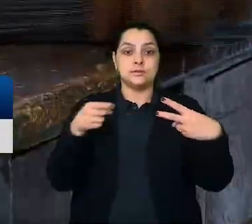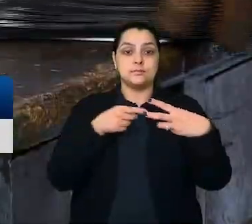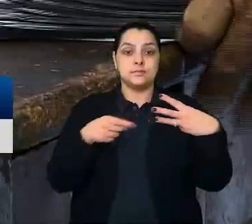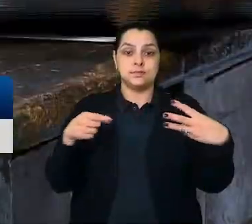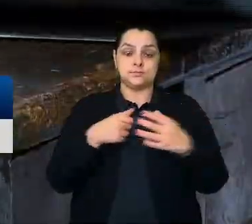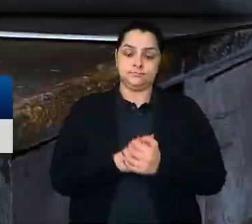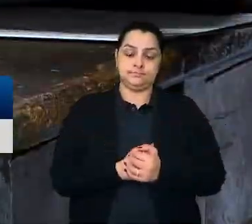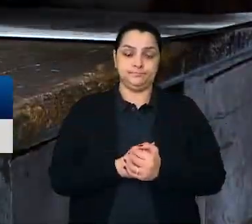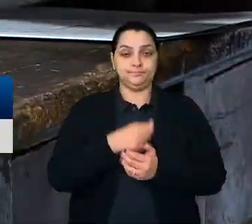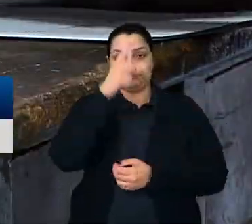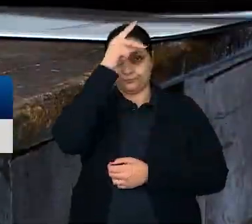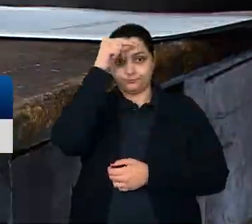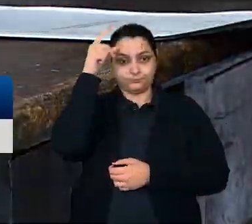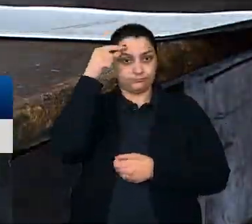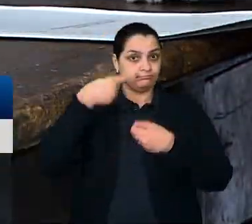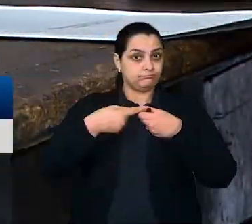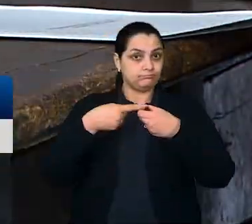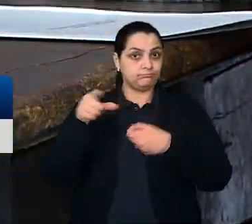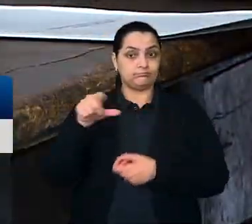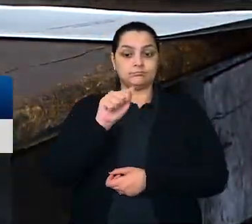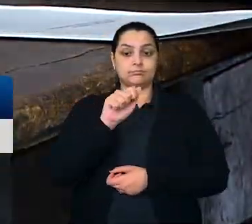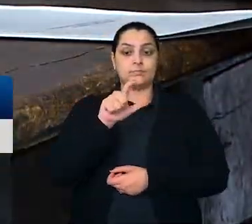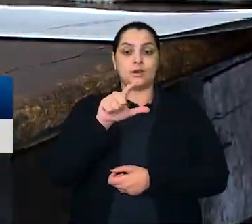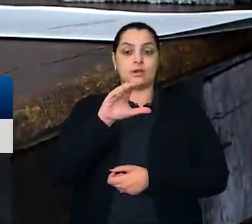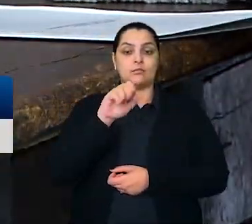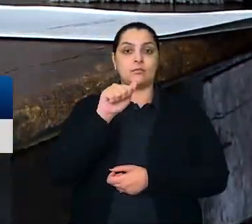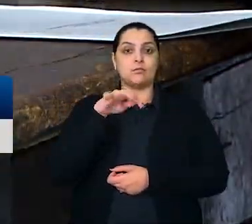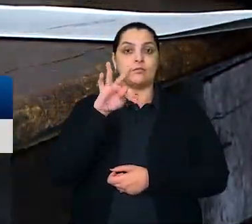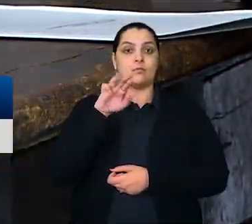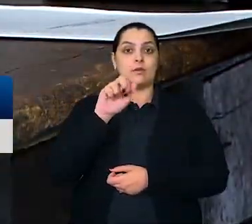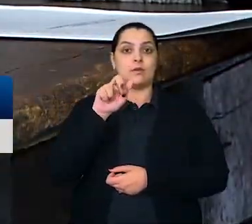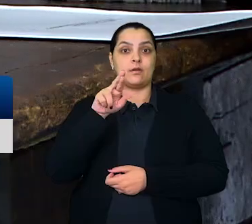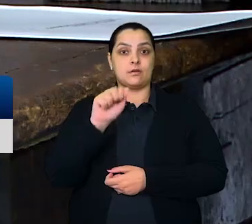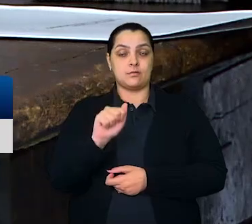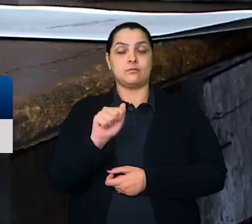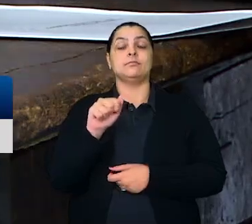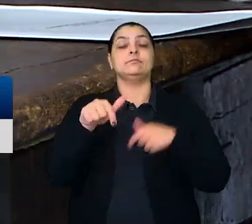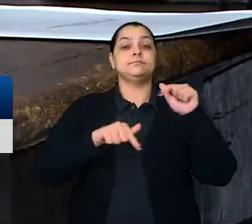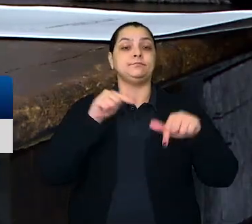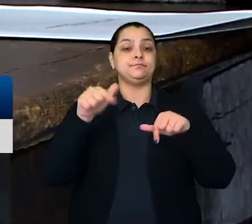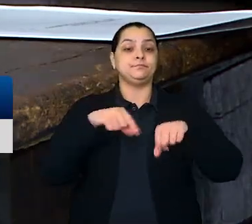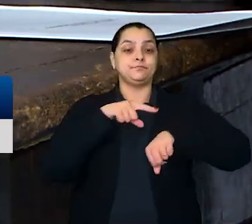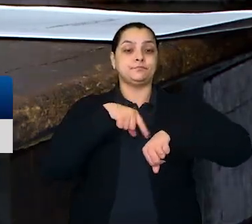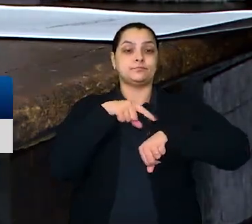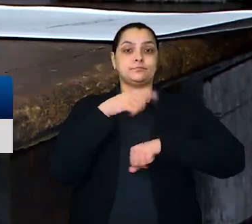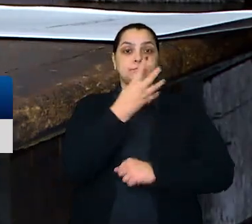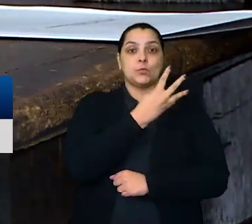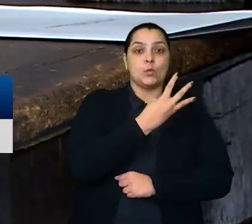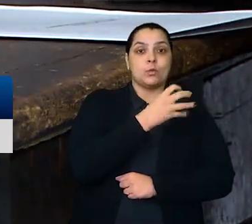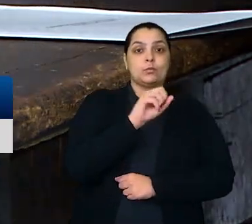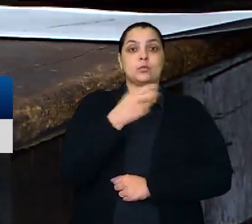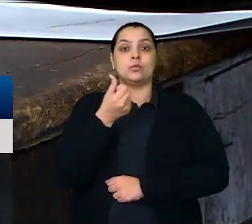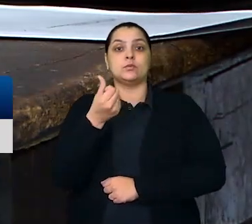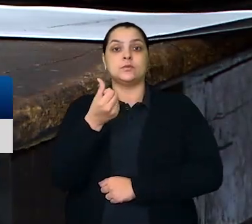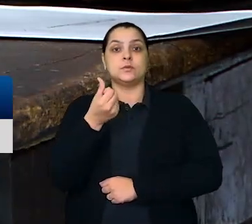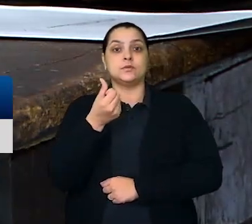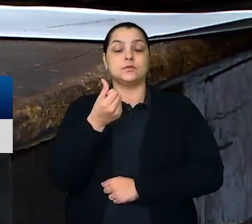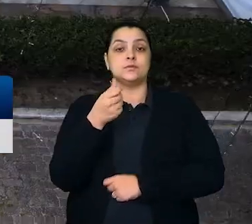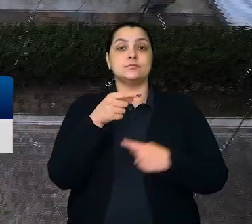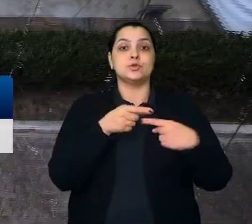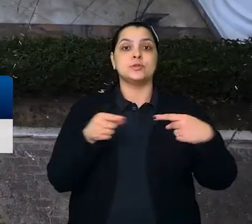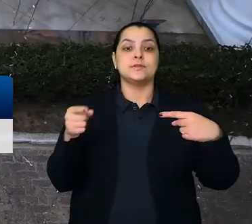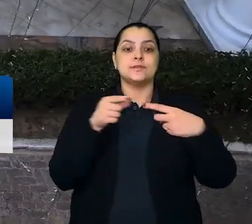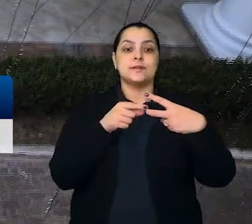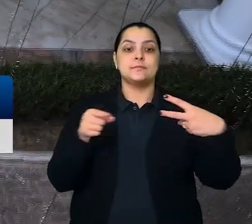No caso do município de Alcântara, os empregados públicos trabalhavam em jornadas de 4 ou 6 horas por